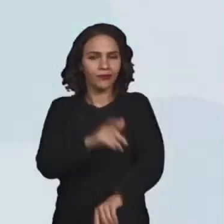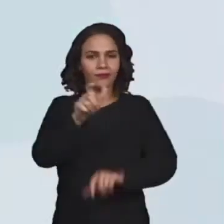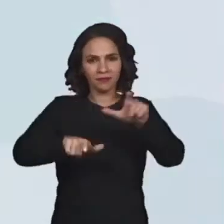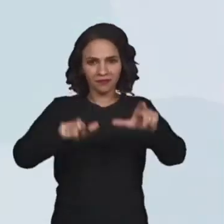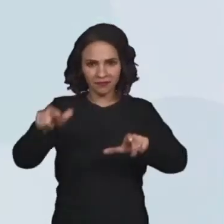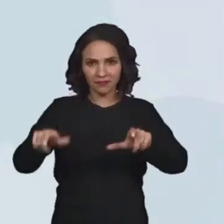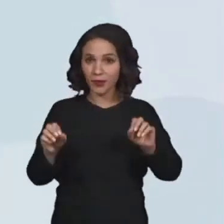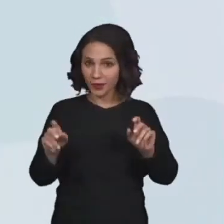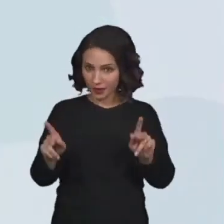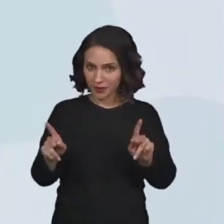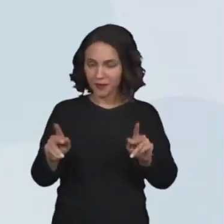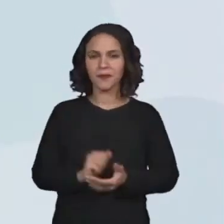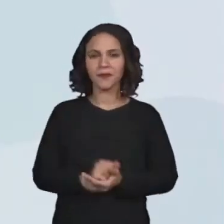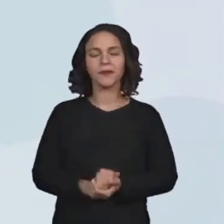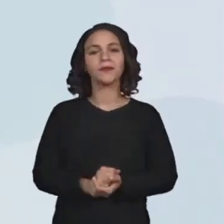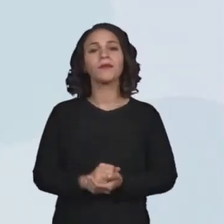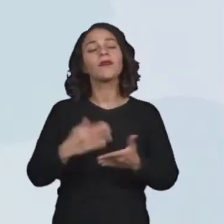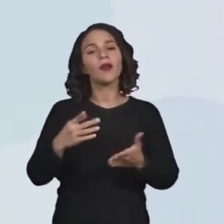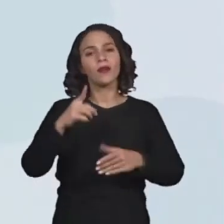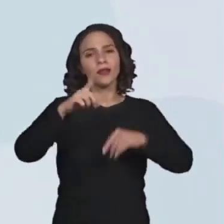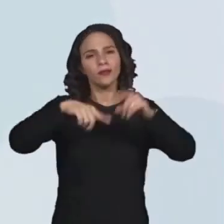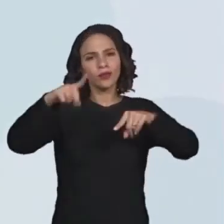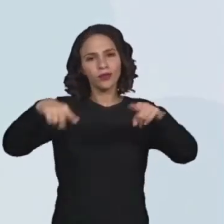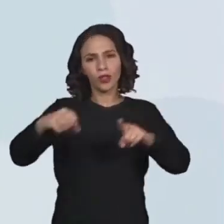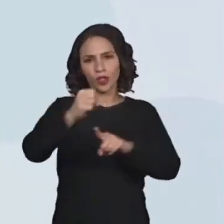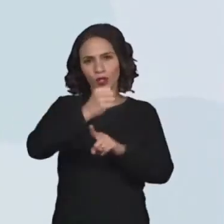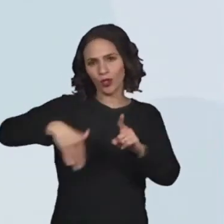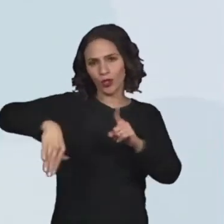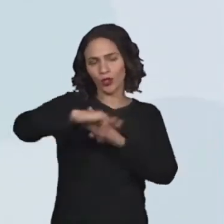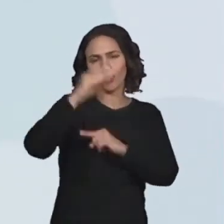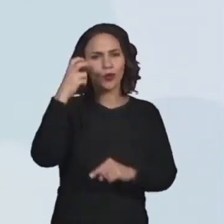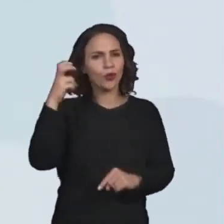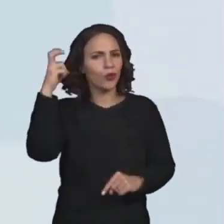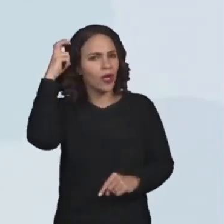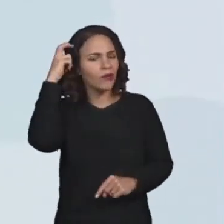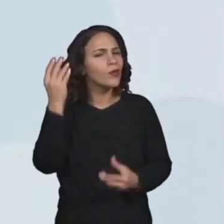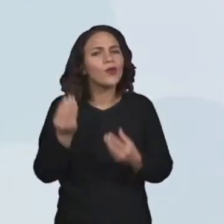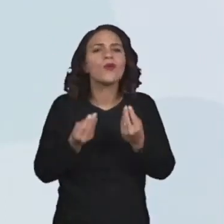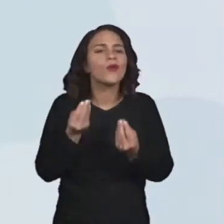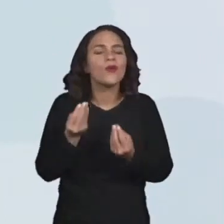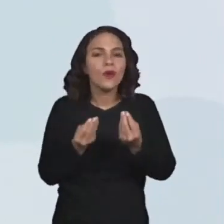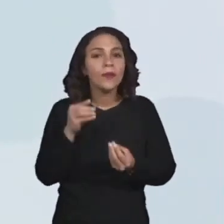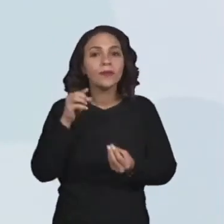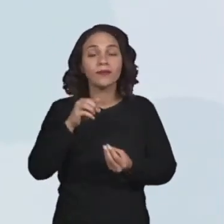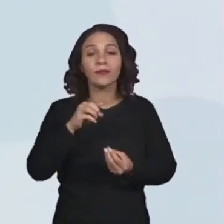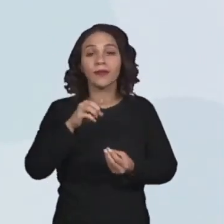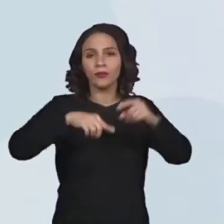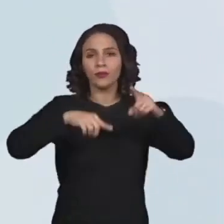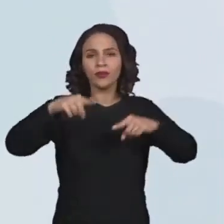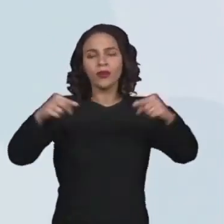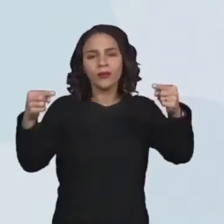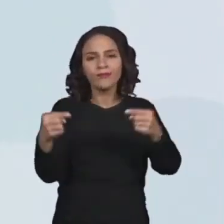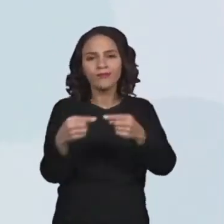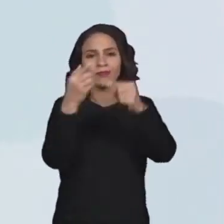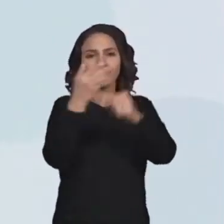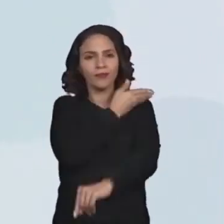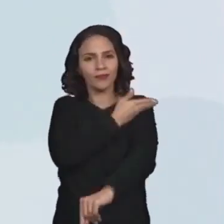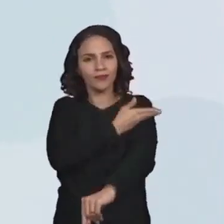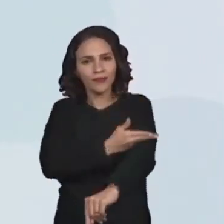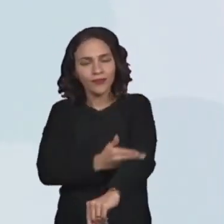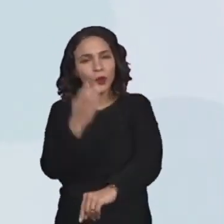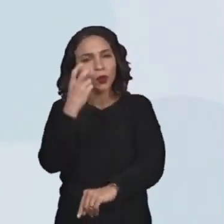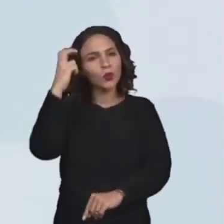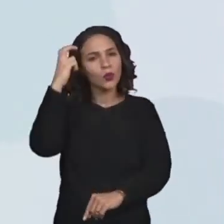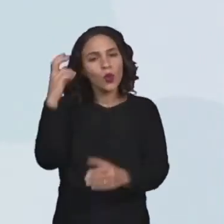Okay? Variações socioculturais. São as variações que ocorrem de acordo com os hábitos e as culturas dos